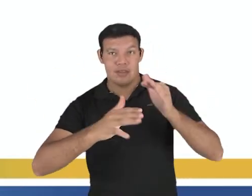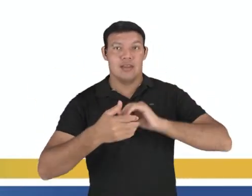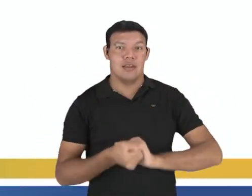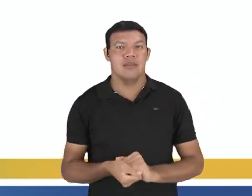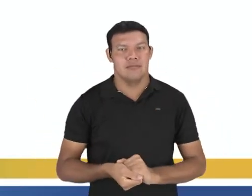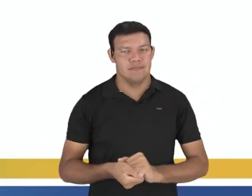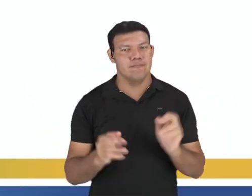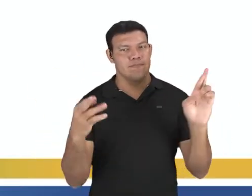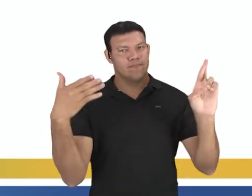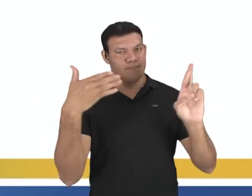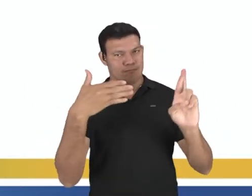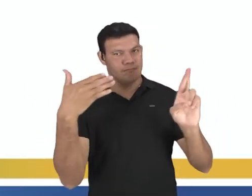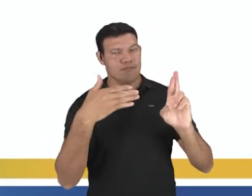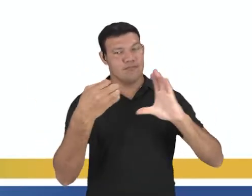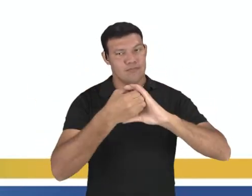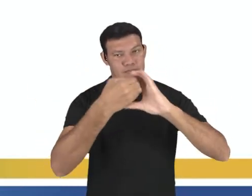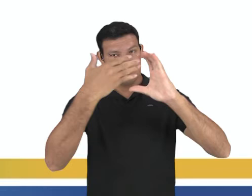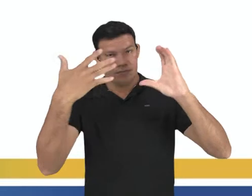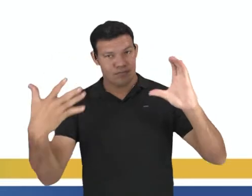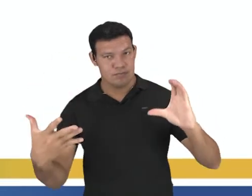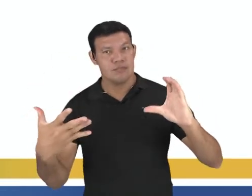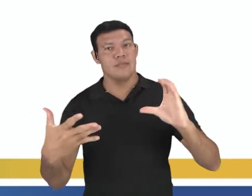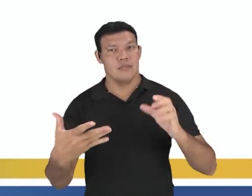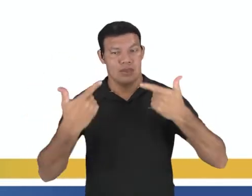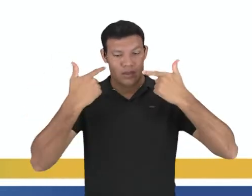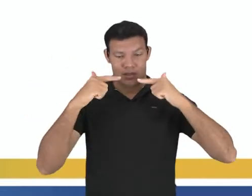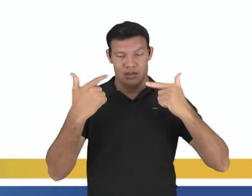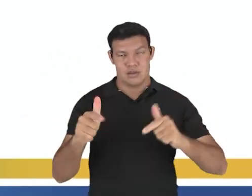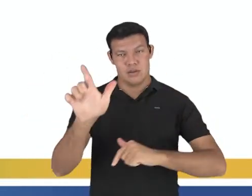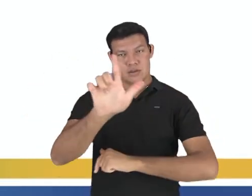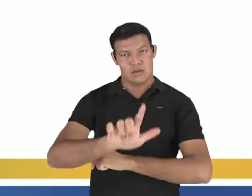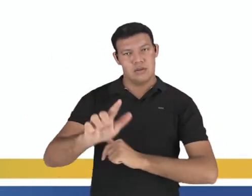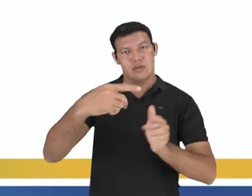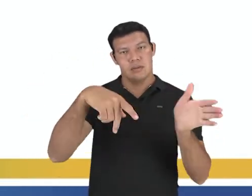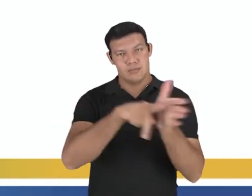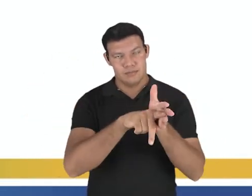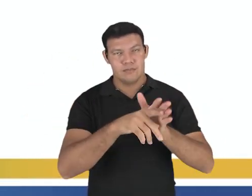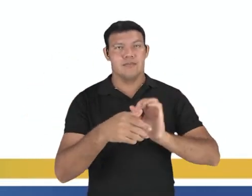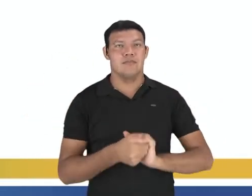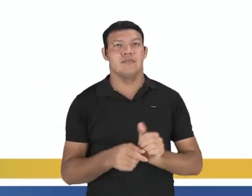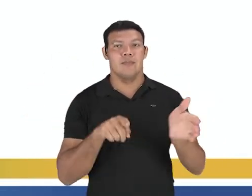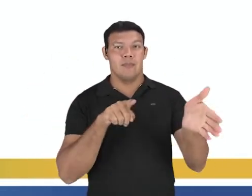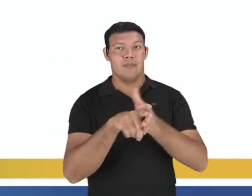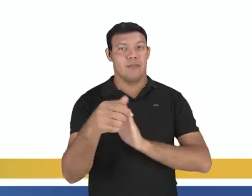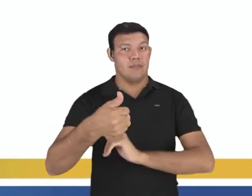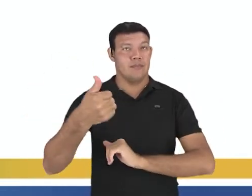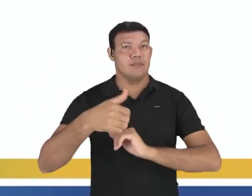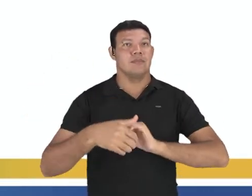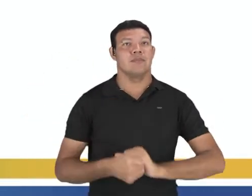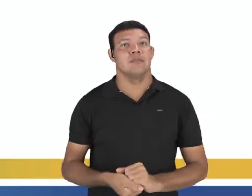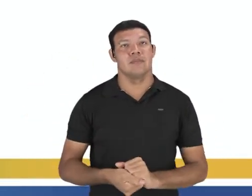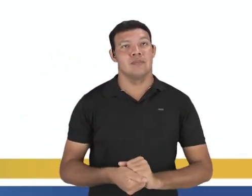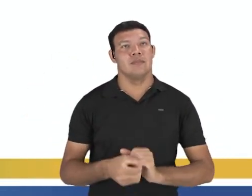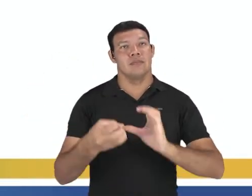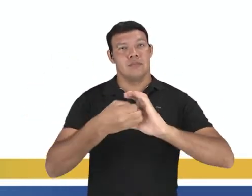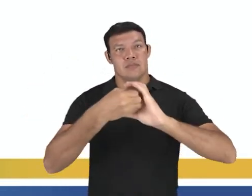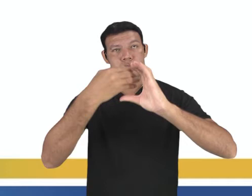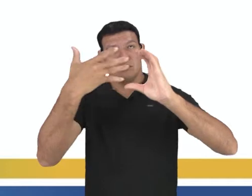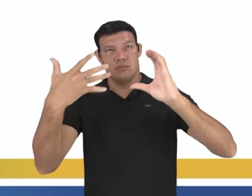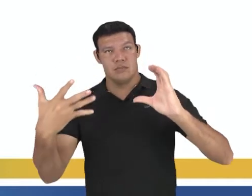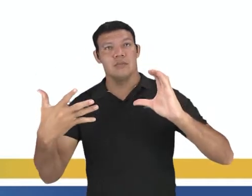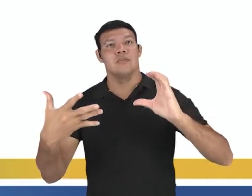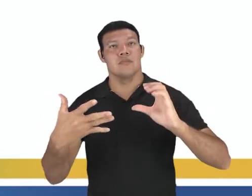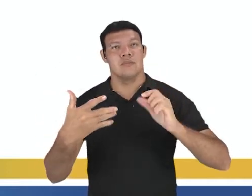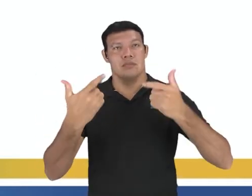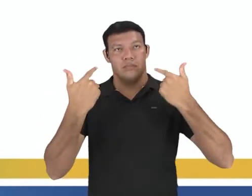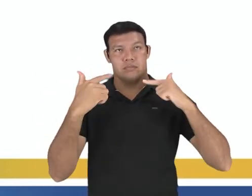respeito das características da nossa linguagem literária. Questão 1. São características da